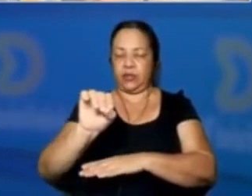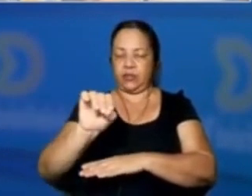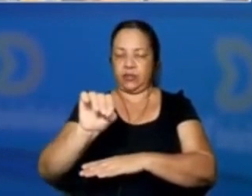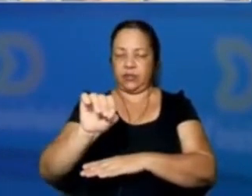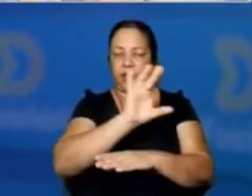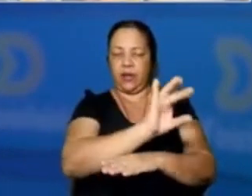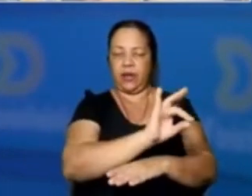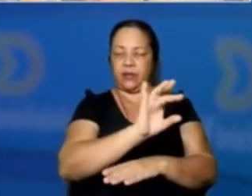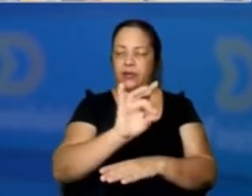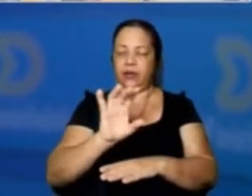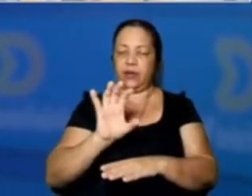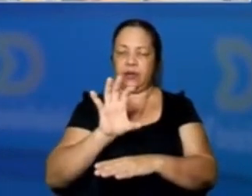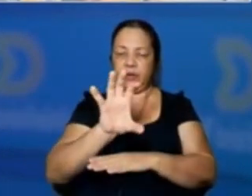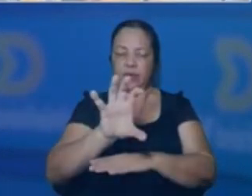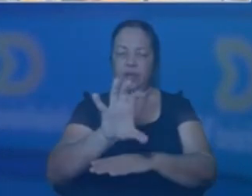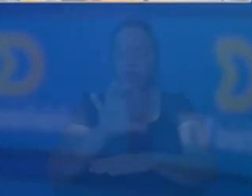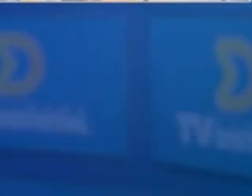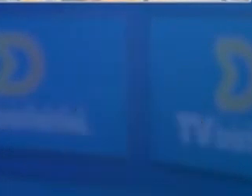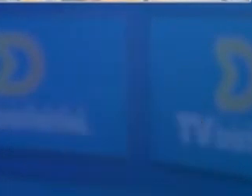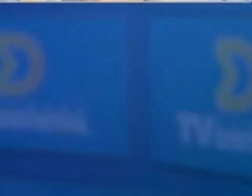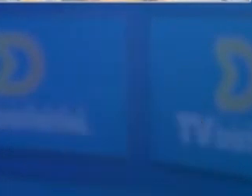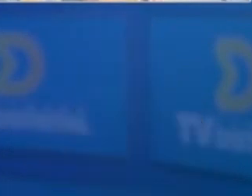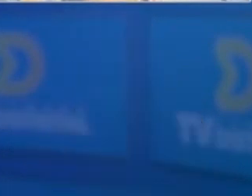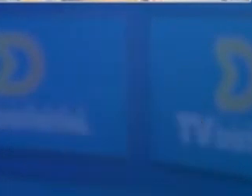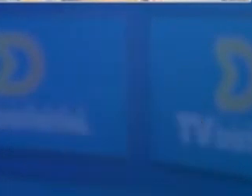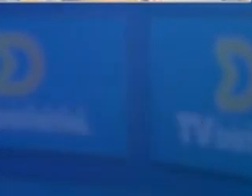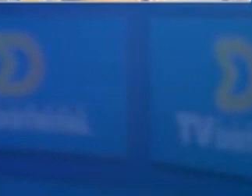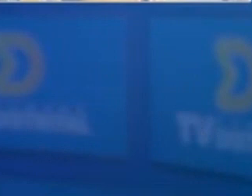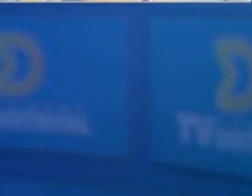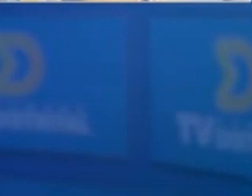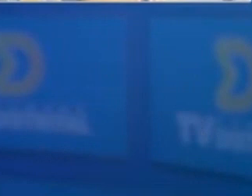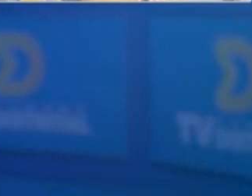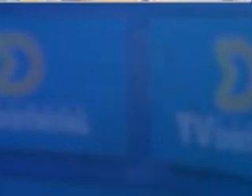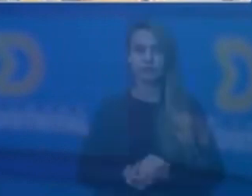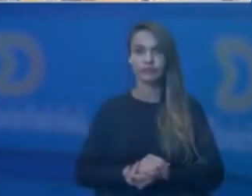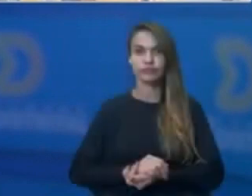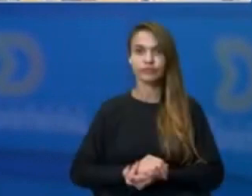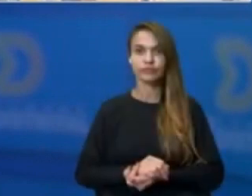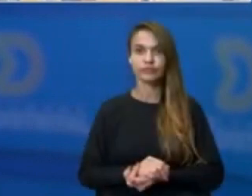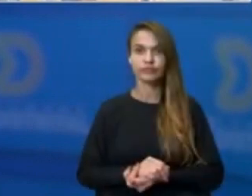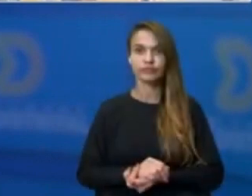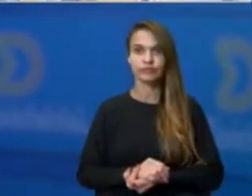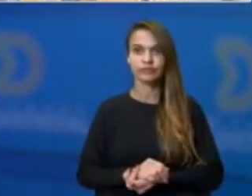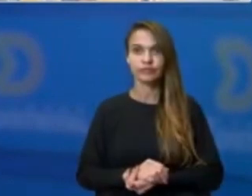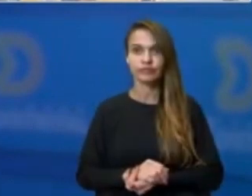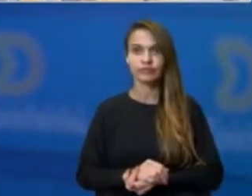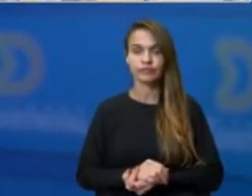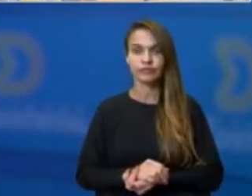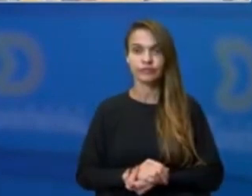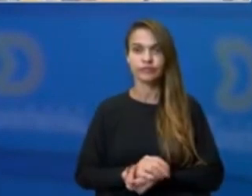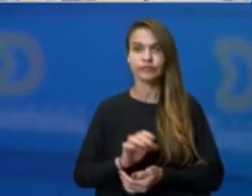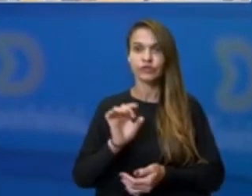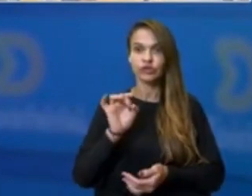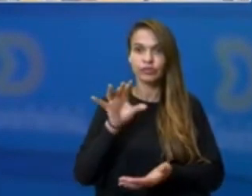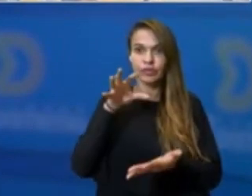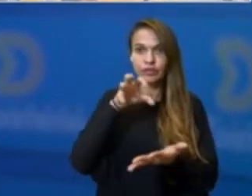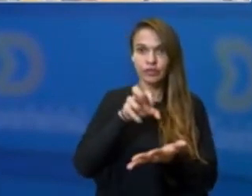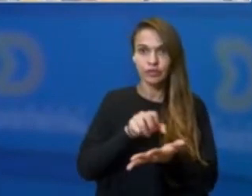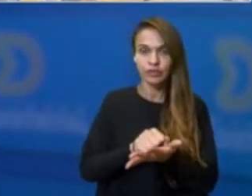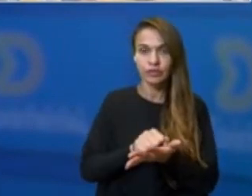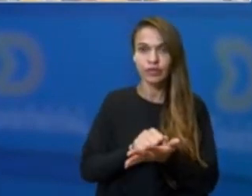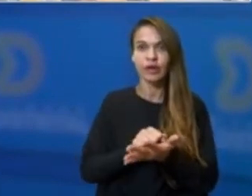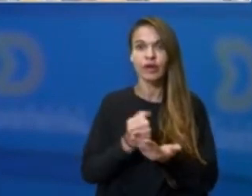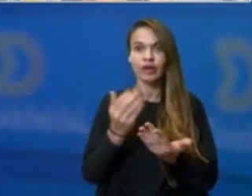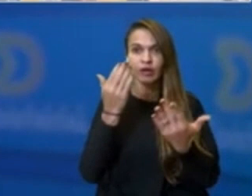Gente, os dados são muitos, sabe? A gente está pegando algumas coisinhas assim só para registrar. Aí, fazendo a análise individual